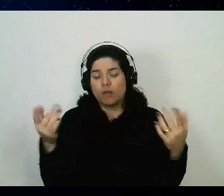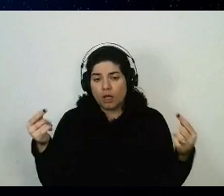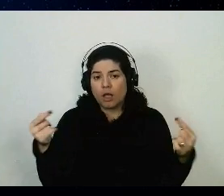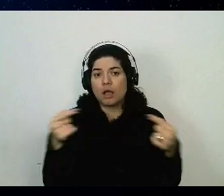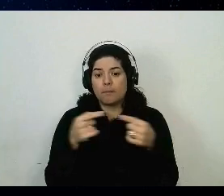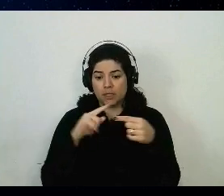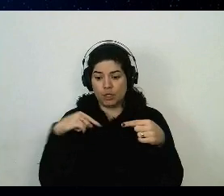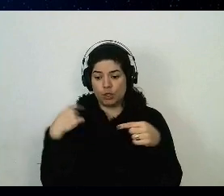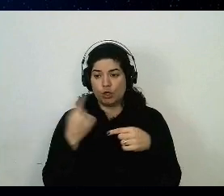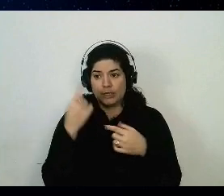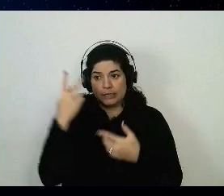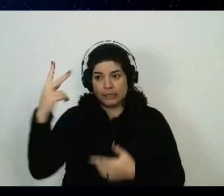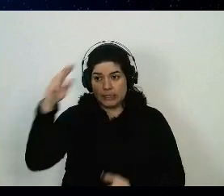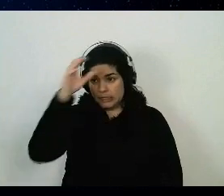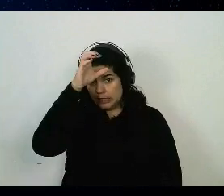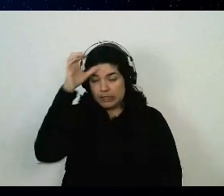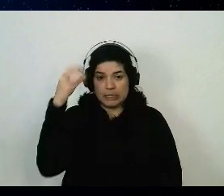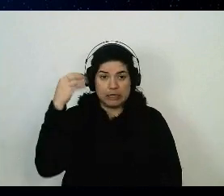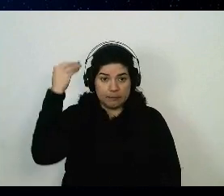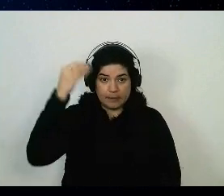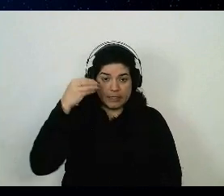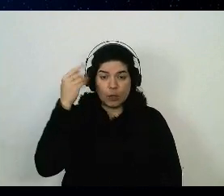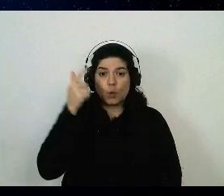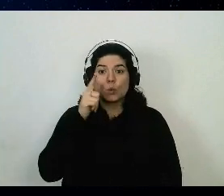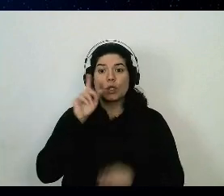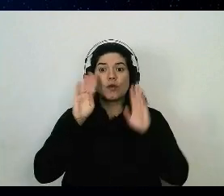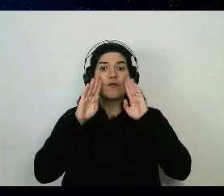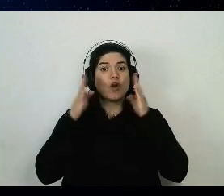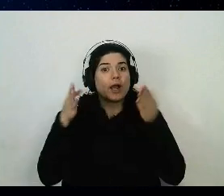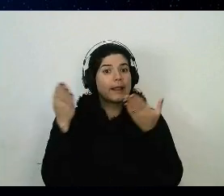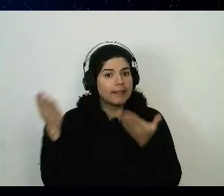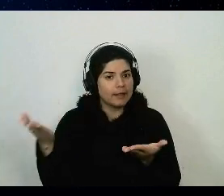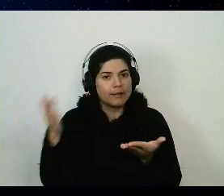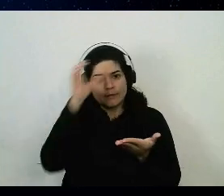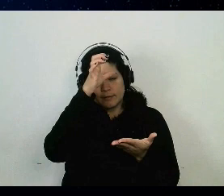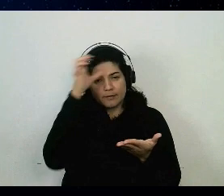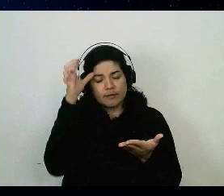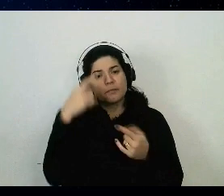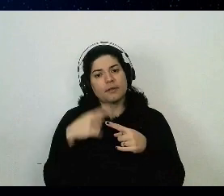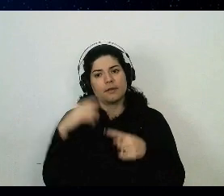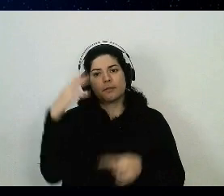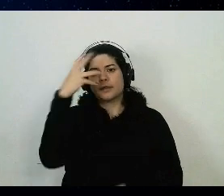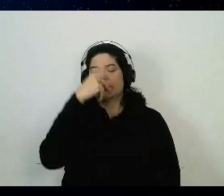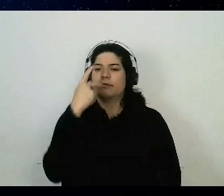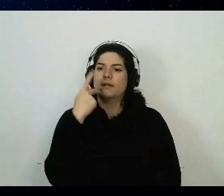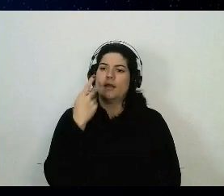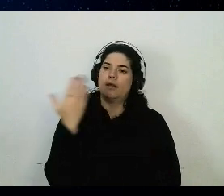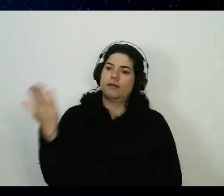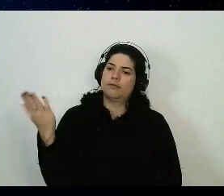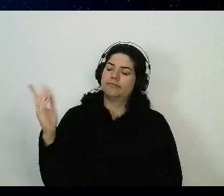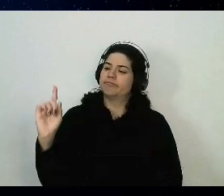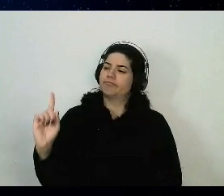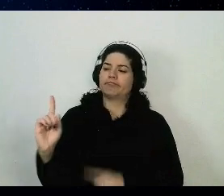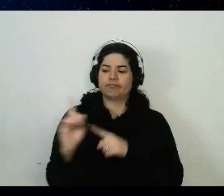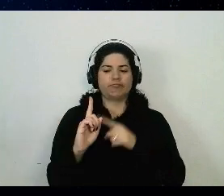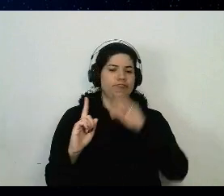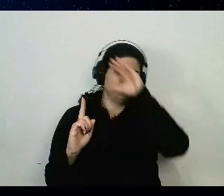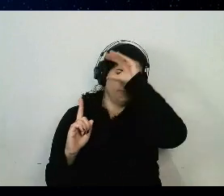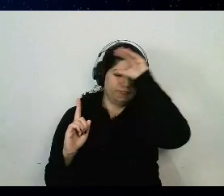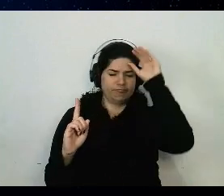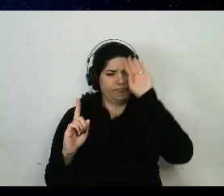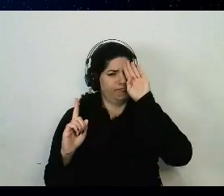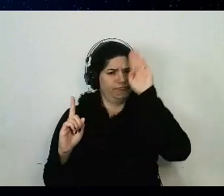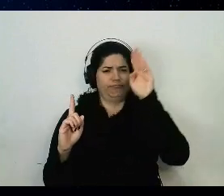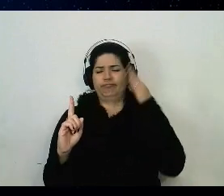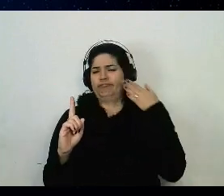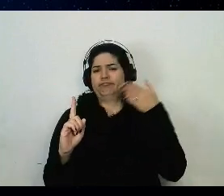de fato, realizarmos a centralidade no cliente? Porque é bonito a gente falar, a gente coloca o cliente no centro de tudo, mas, de repente, a